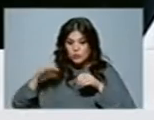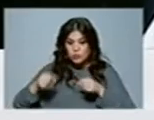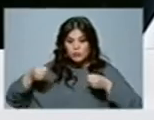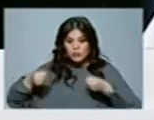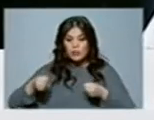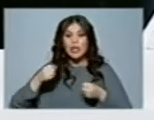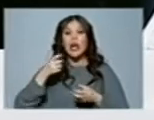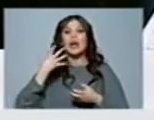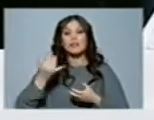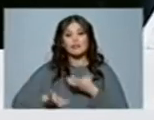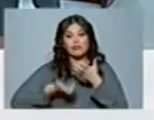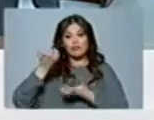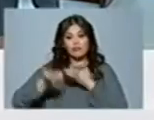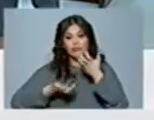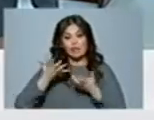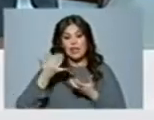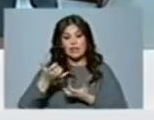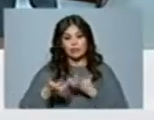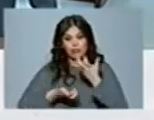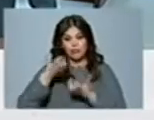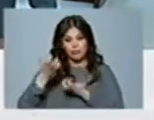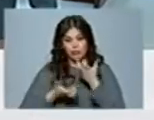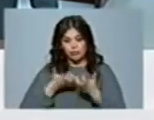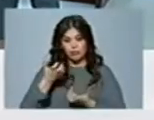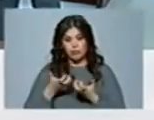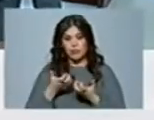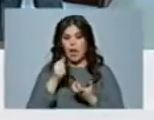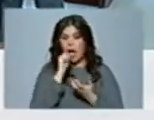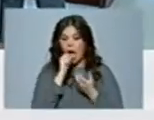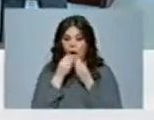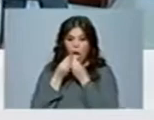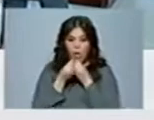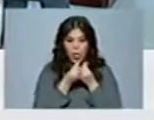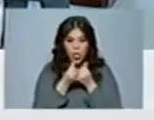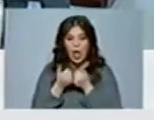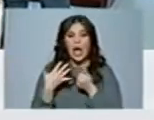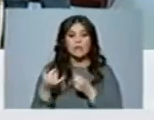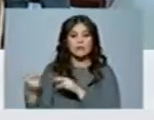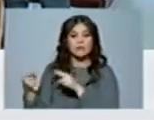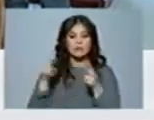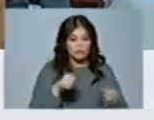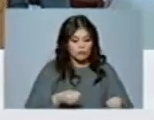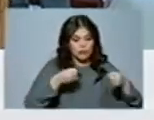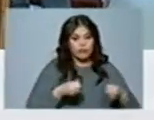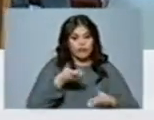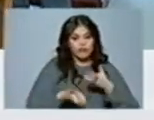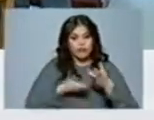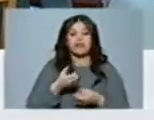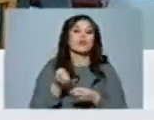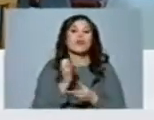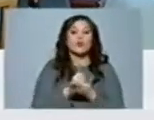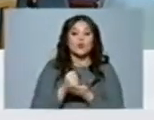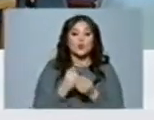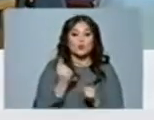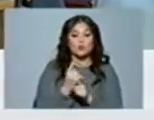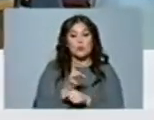Eles vão ferver. E depois dessa situação surge, já sai um caldo, que é o que temos aqui, onde vamos depois cozer os legumes. Muito bem.